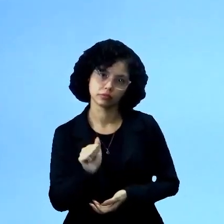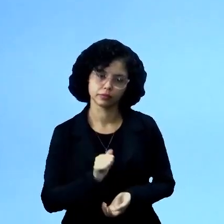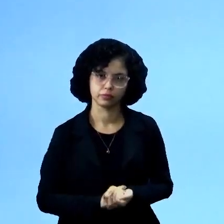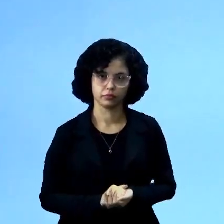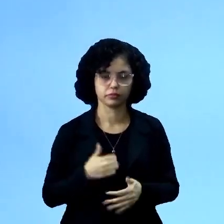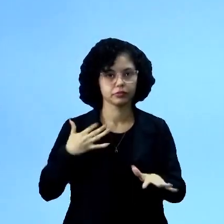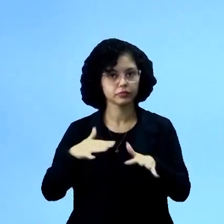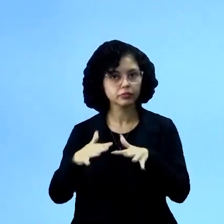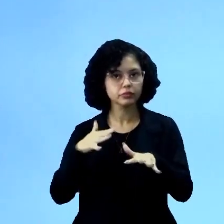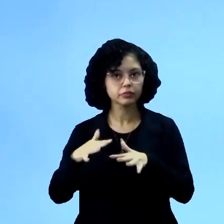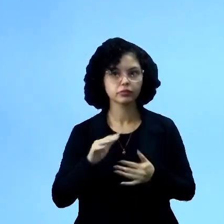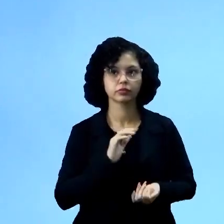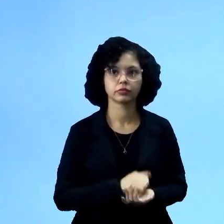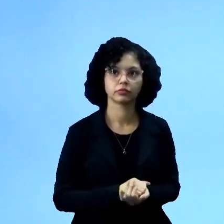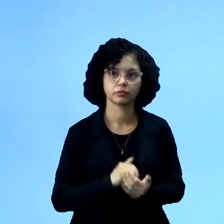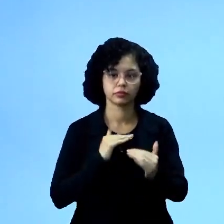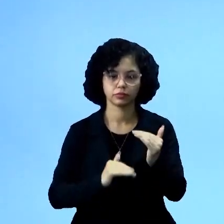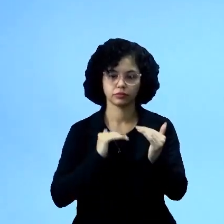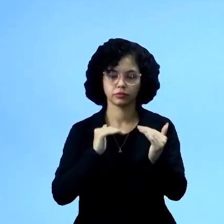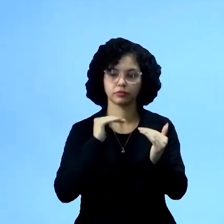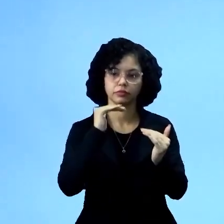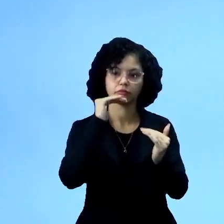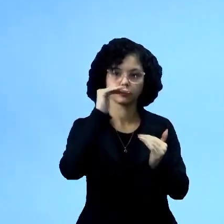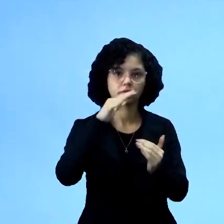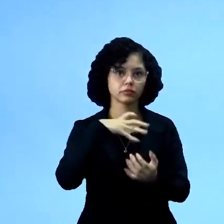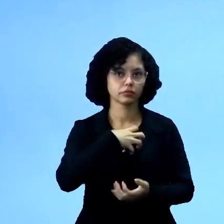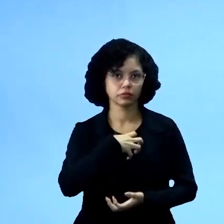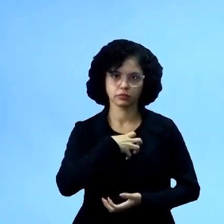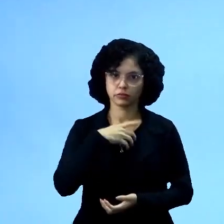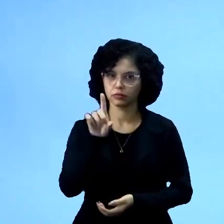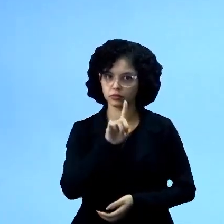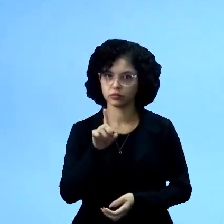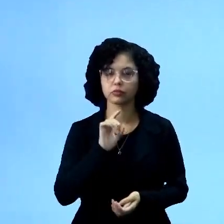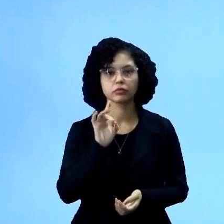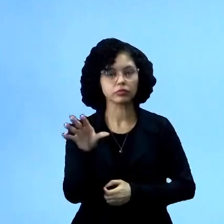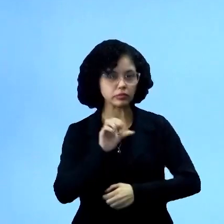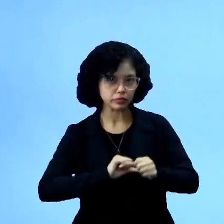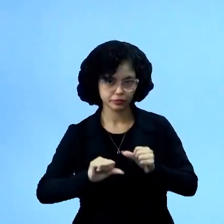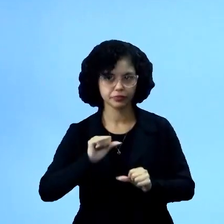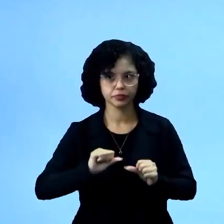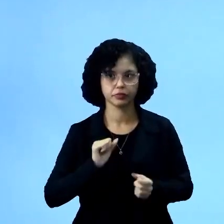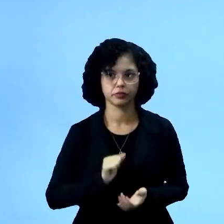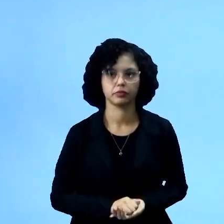mesmo movimento. O degrau, ele não mexe, ele só muda.